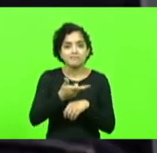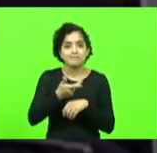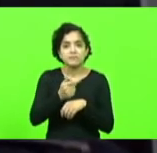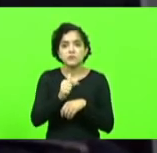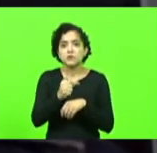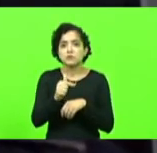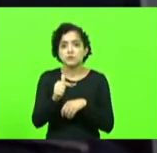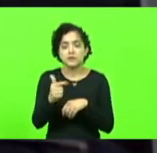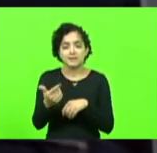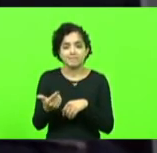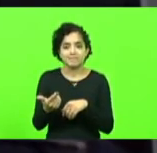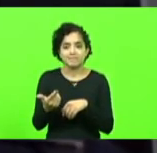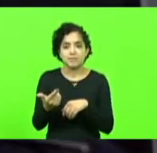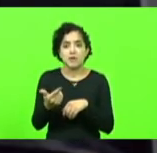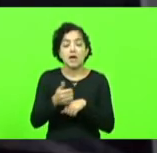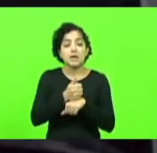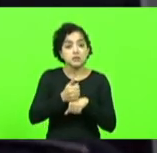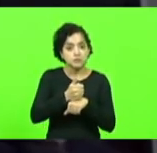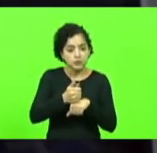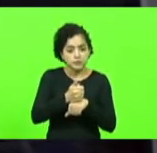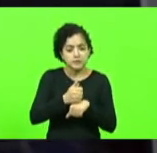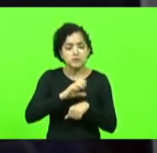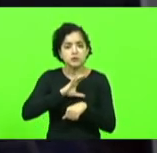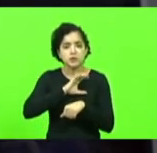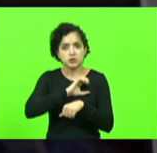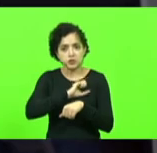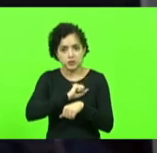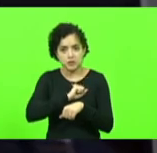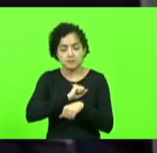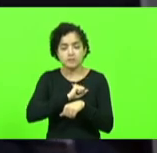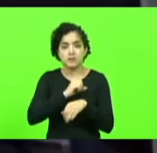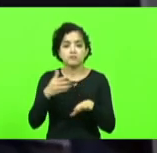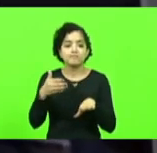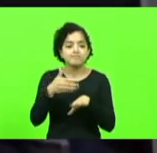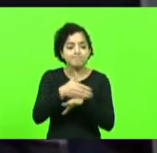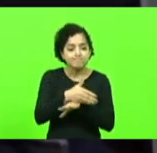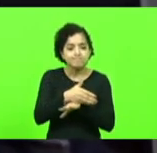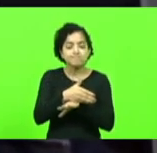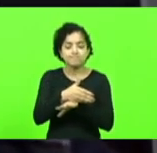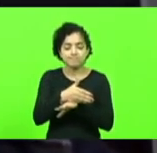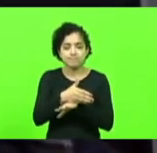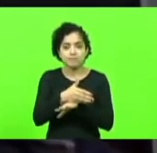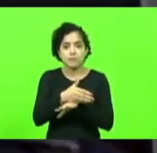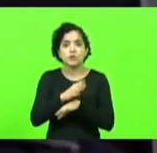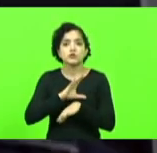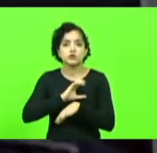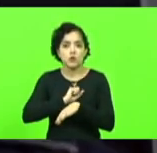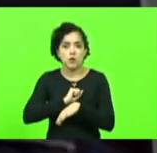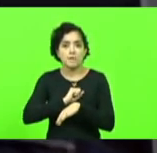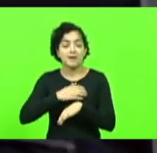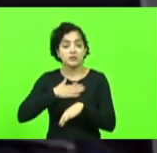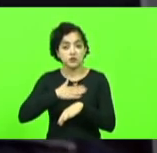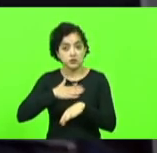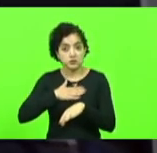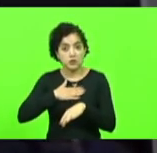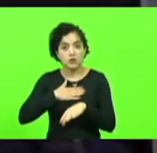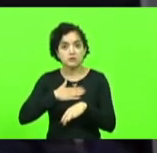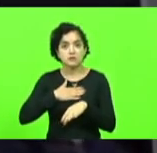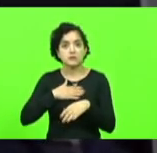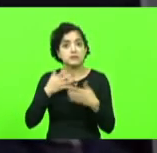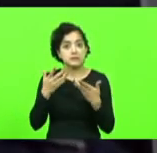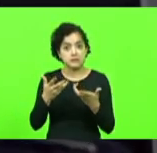gente ama a profissão. Quando a gente escolhe entrar e terminar, é porque a gente ama e a gente quer vestir a camisa,